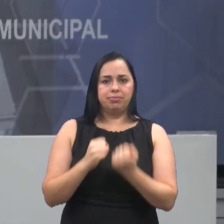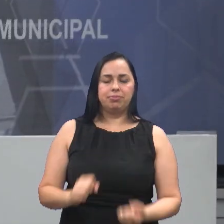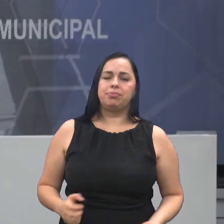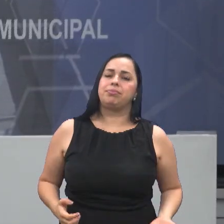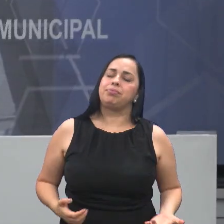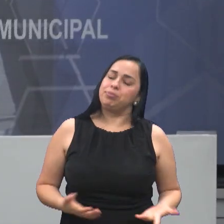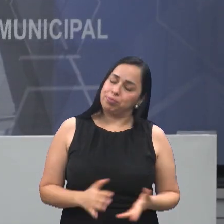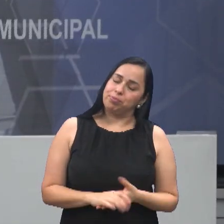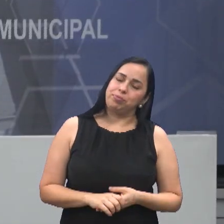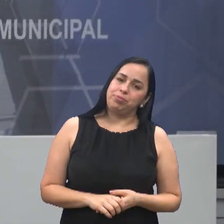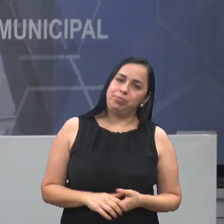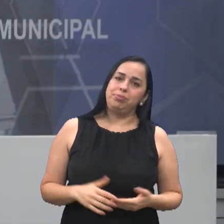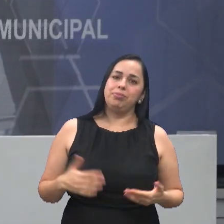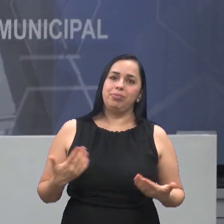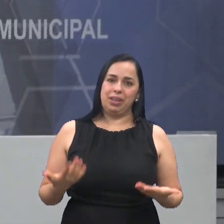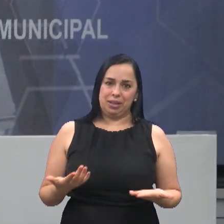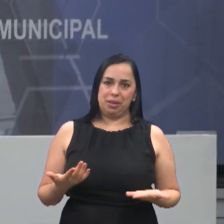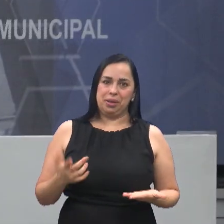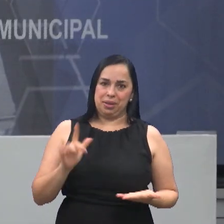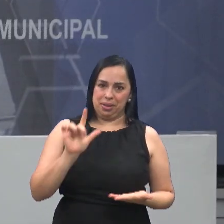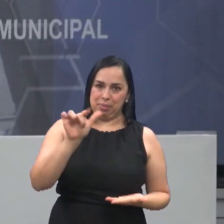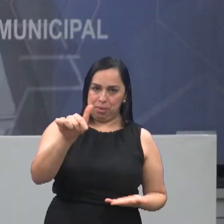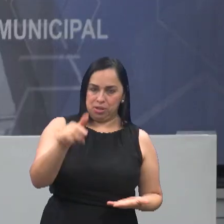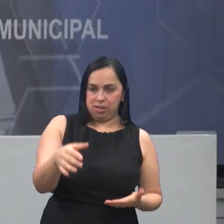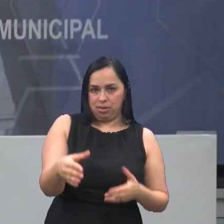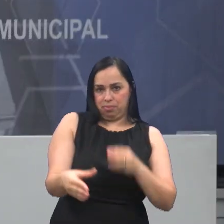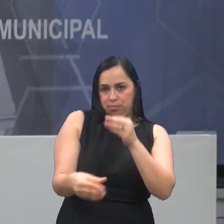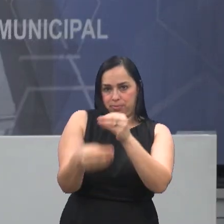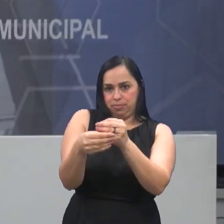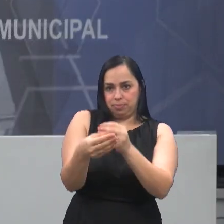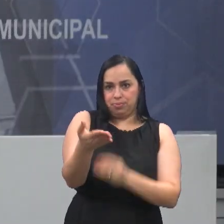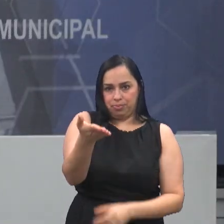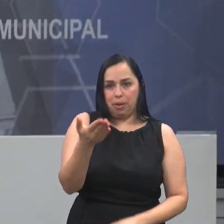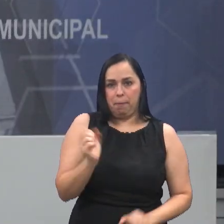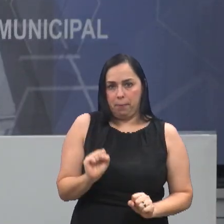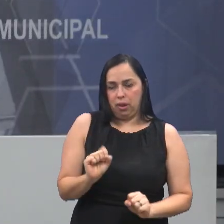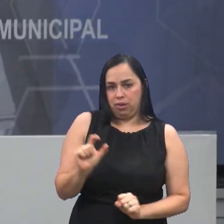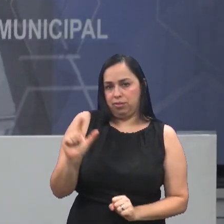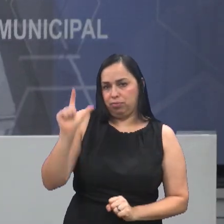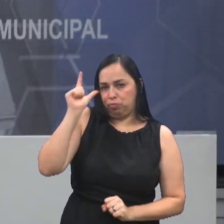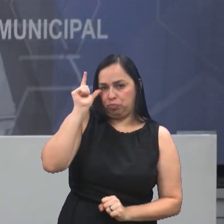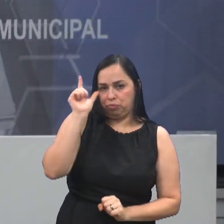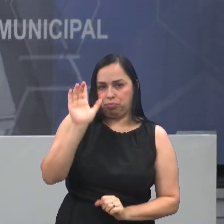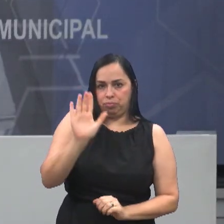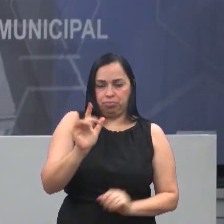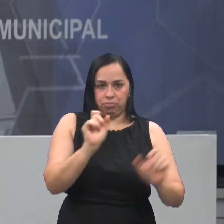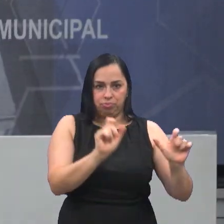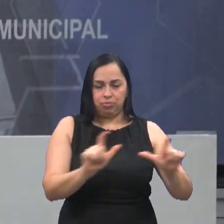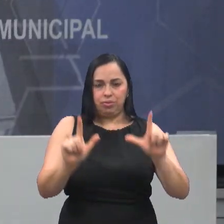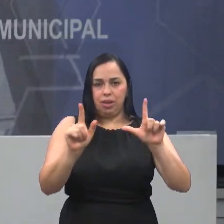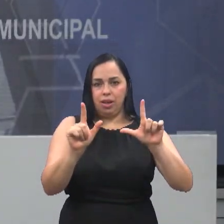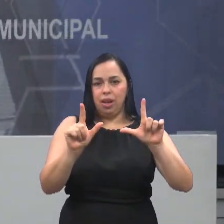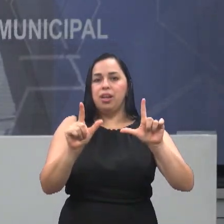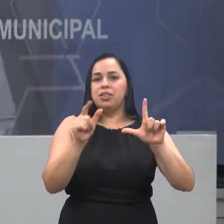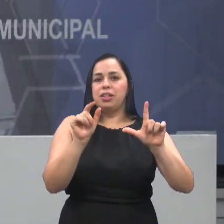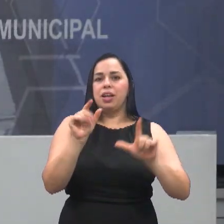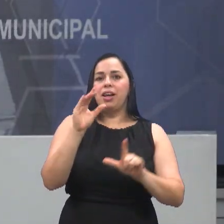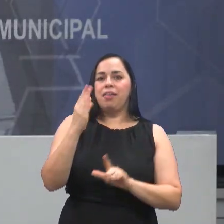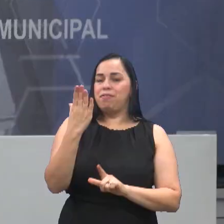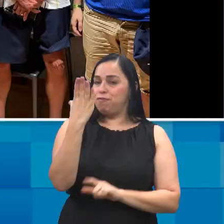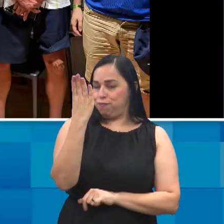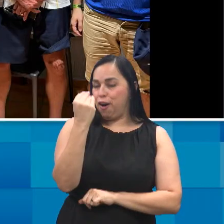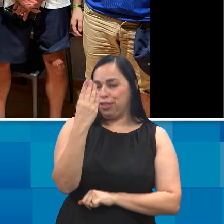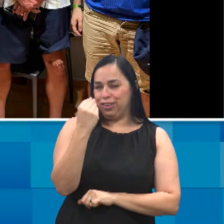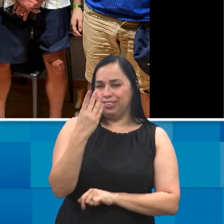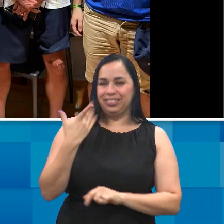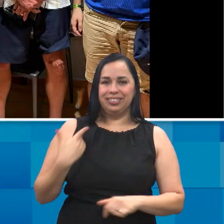Aí eu passo para a última, depois eu vou dar uma parte para você, Lino. A última foto aí, por gentileza, que foi mais